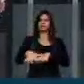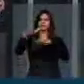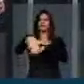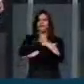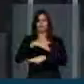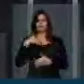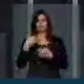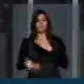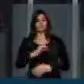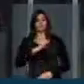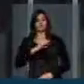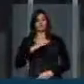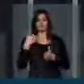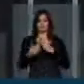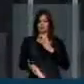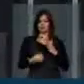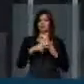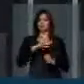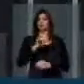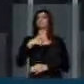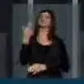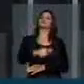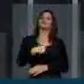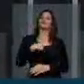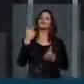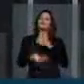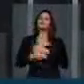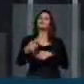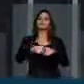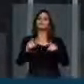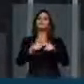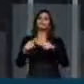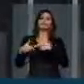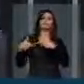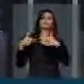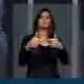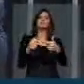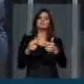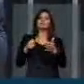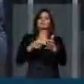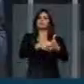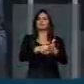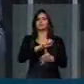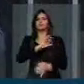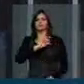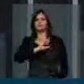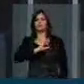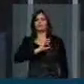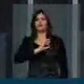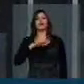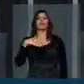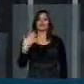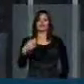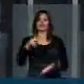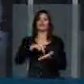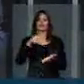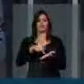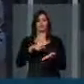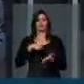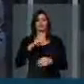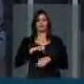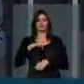perdeu o medo de ir para a rua e mais perdeu o medo, inclusive, de enfrentar a repressão policial. Isso realmente é